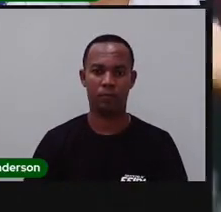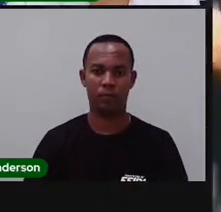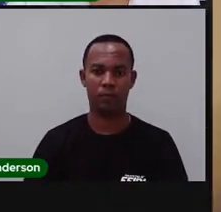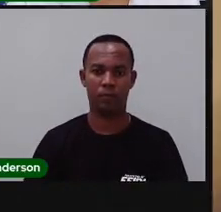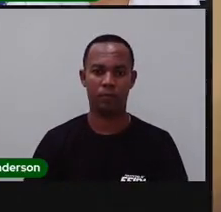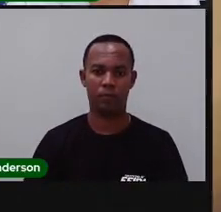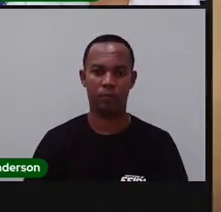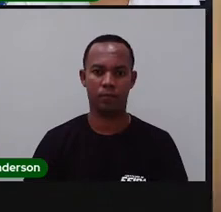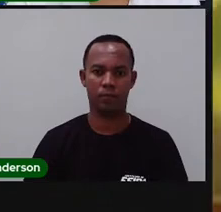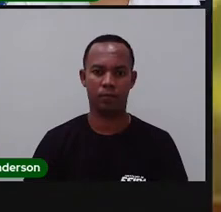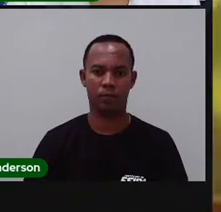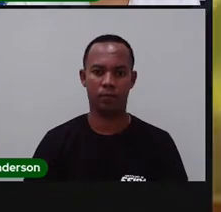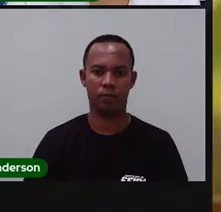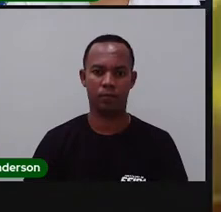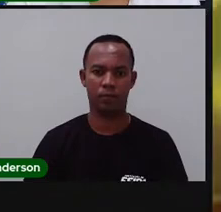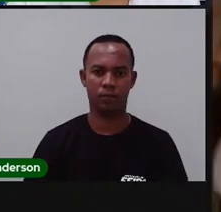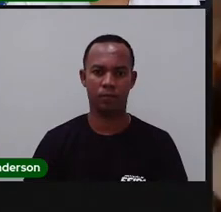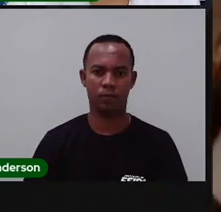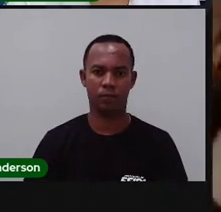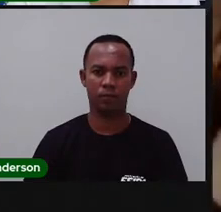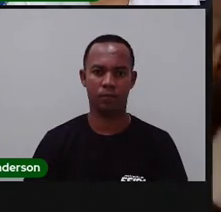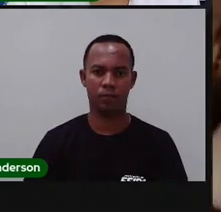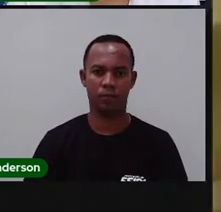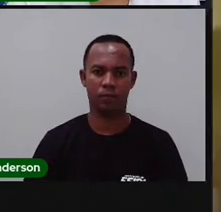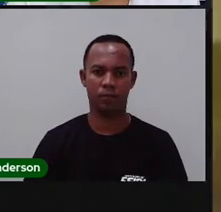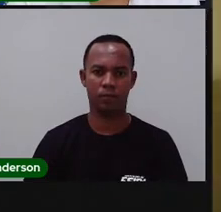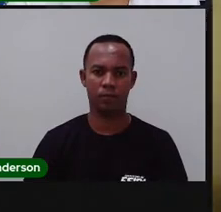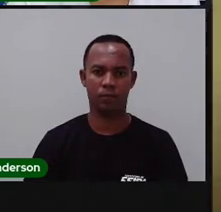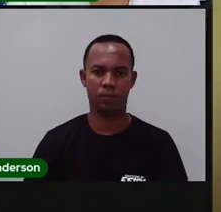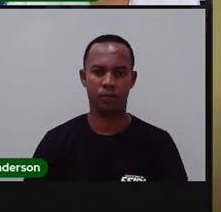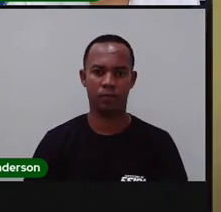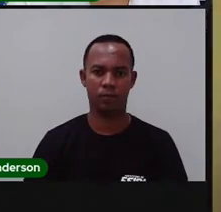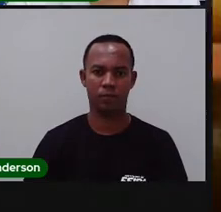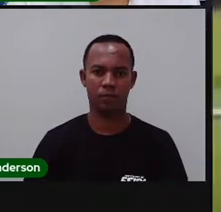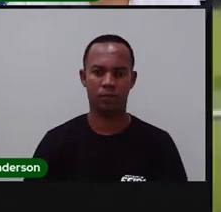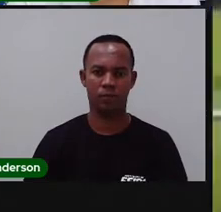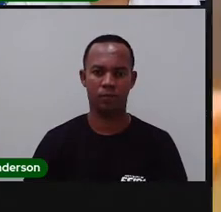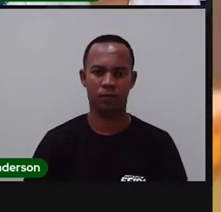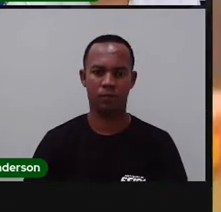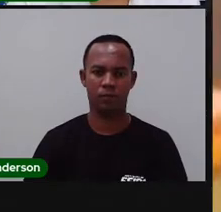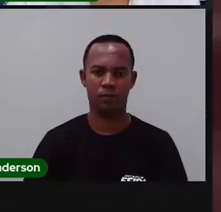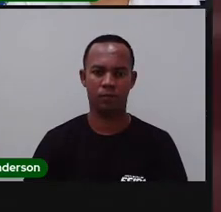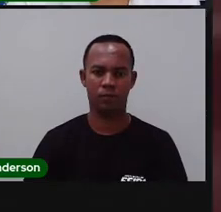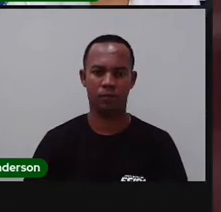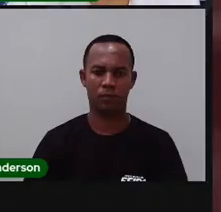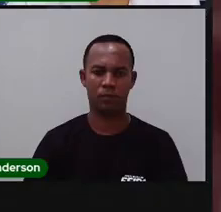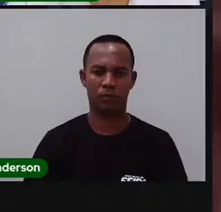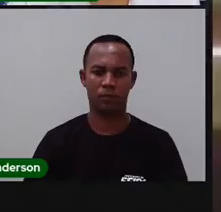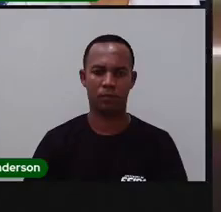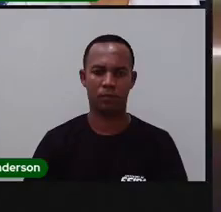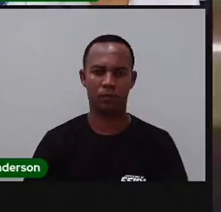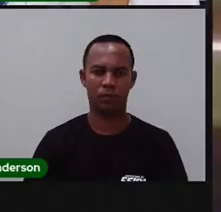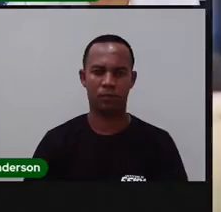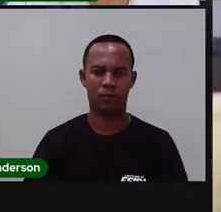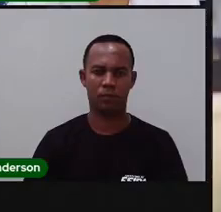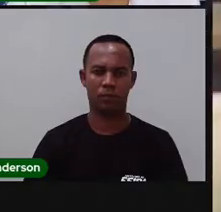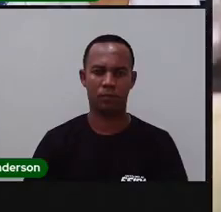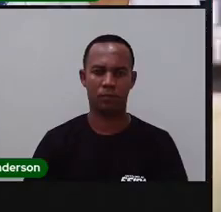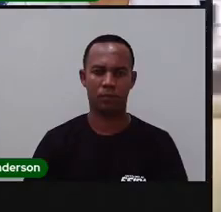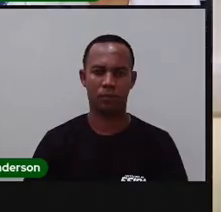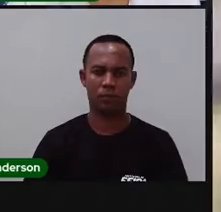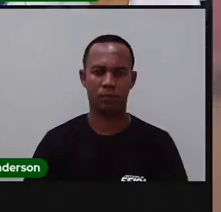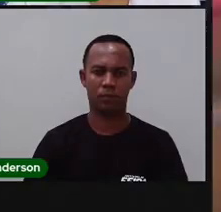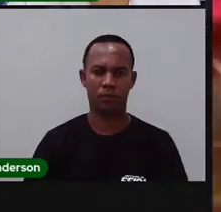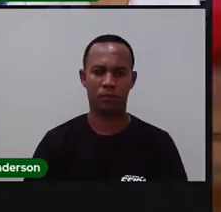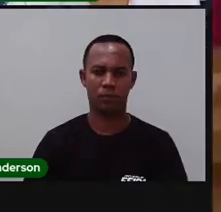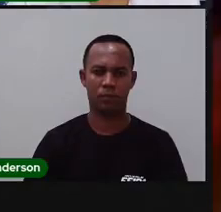legumes, frutas, ovos, temperos, tudo isso vem da agricultura familiar. Nela, pequenos produtores são um grande negócio para as cidades do